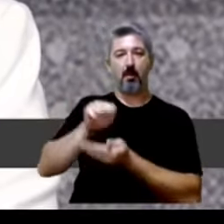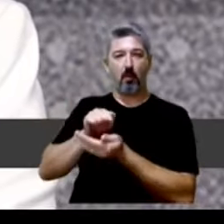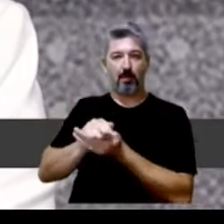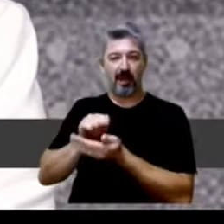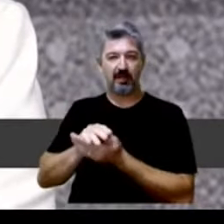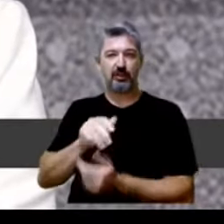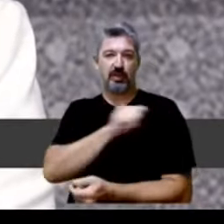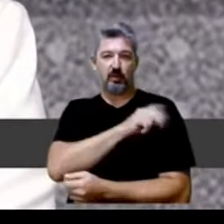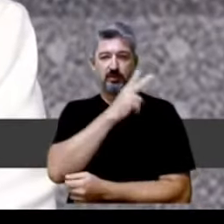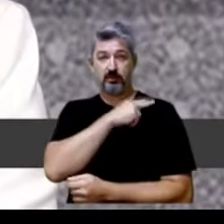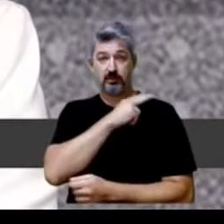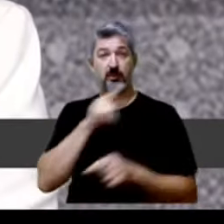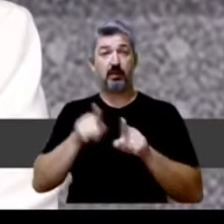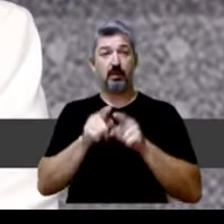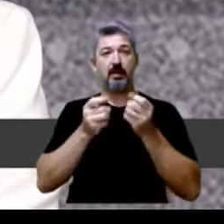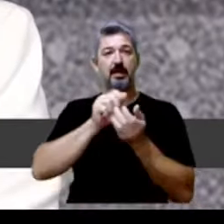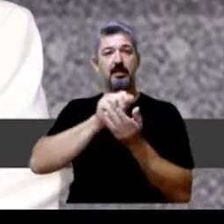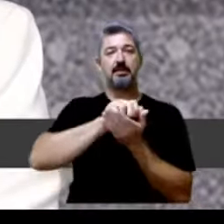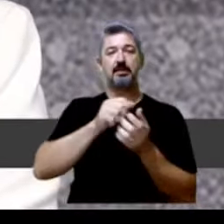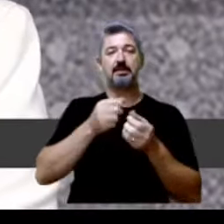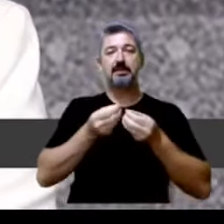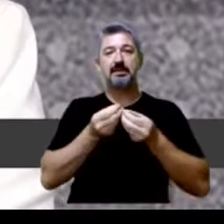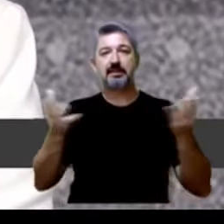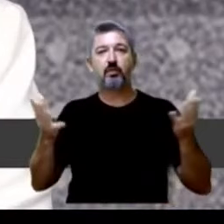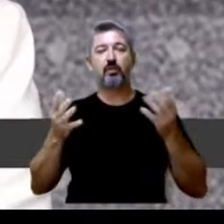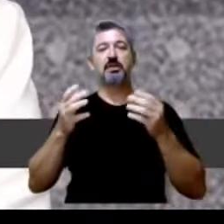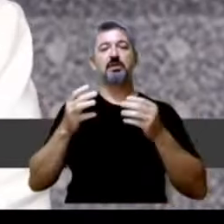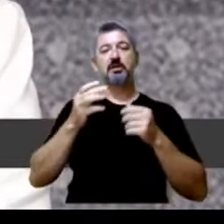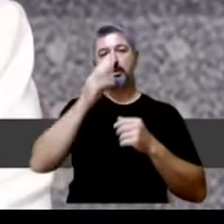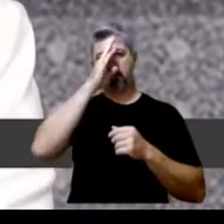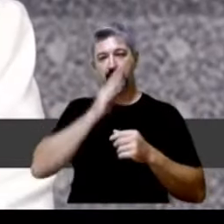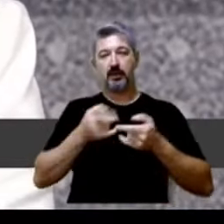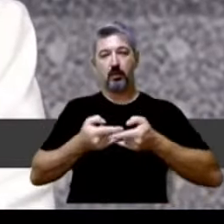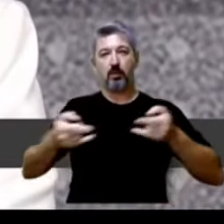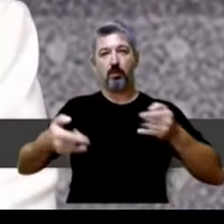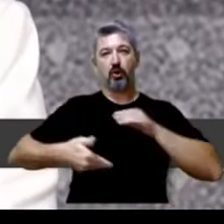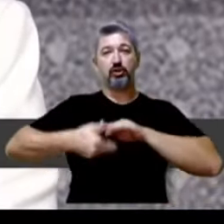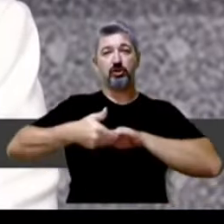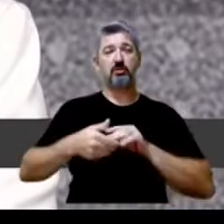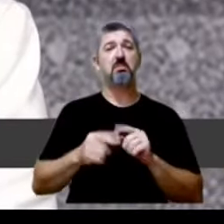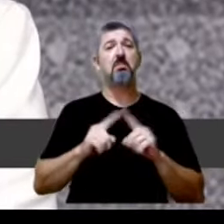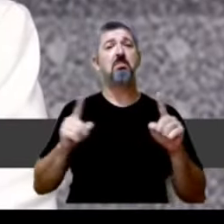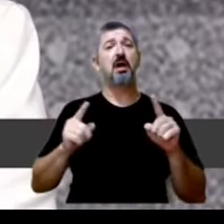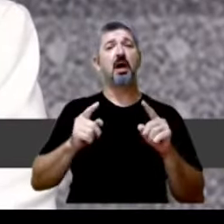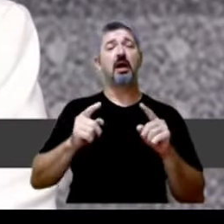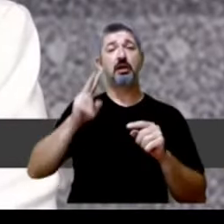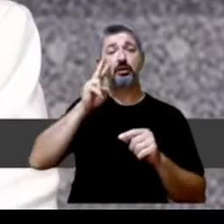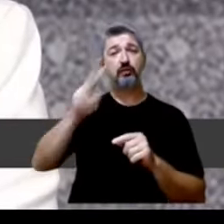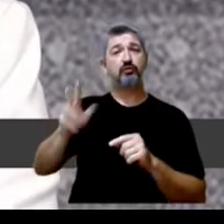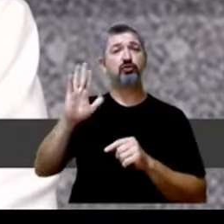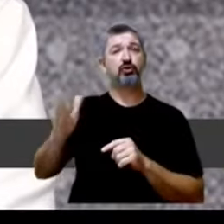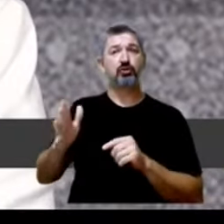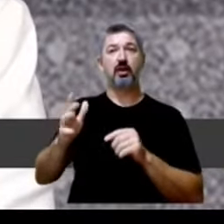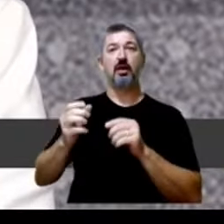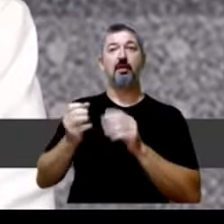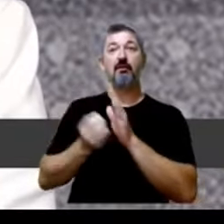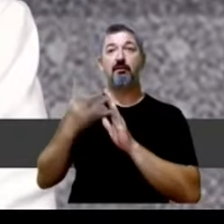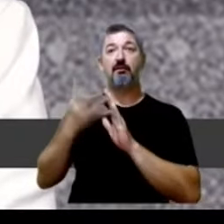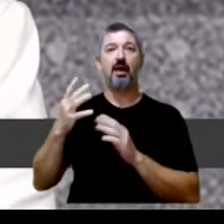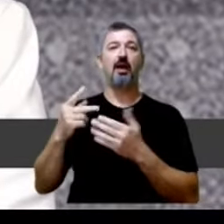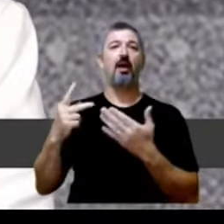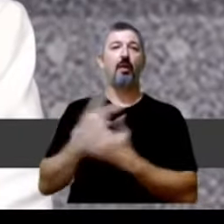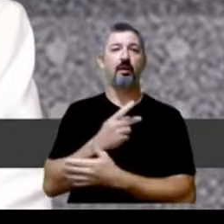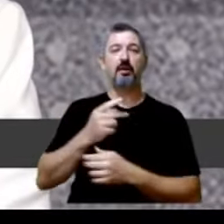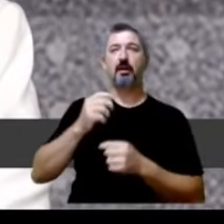de absorventes. Mas uma reportagem do UOL mostrou que projetos muito parecidos foram protocolados anos antes pelos deputados